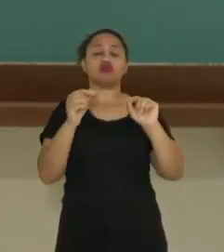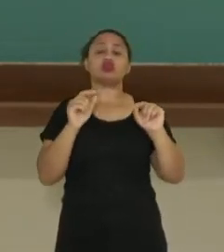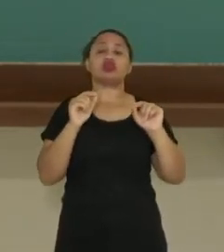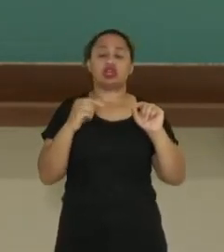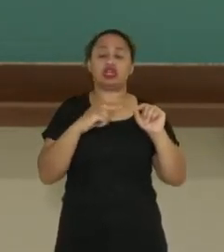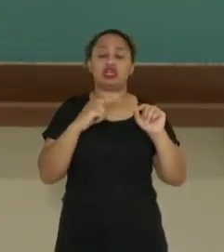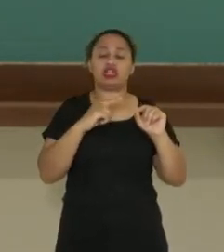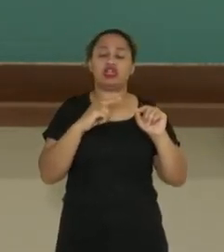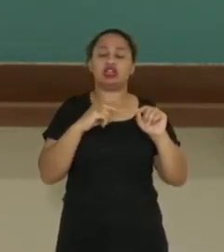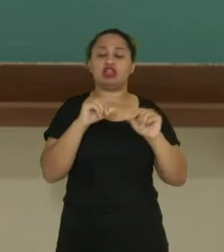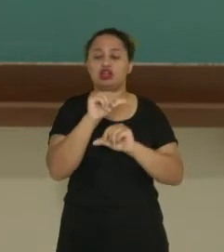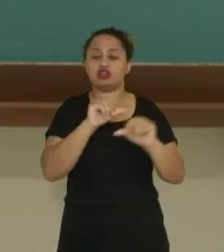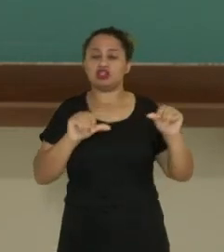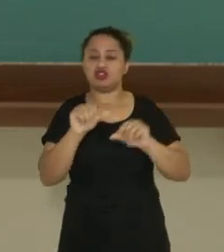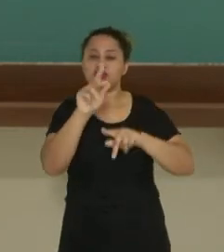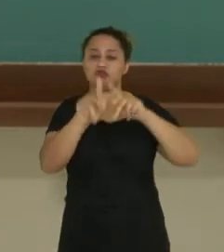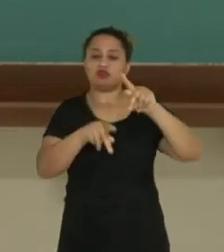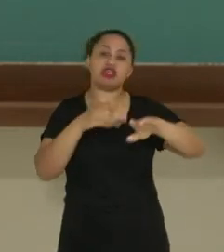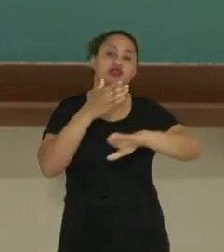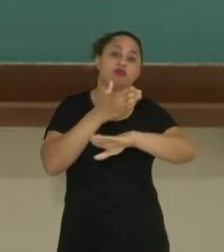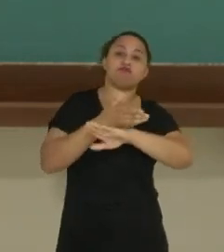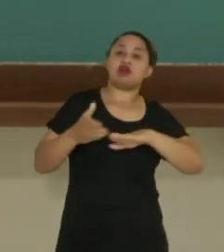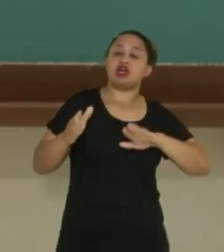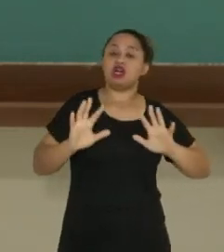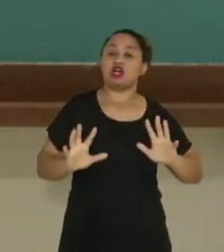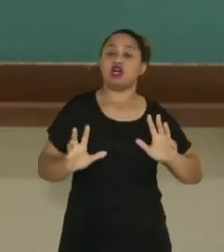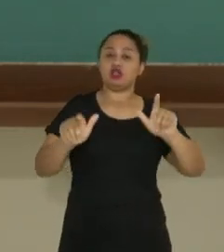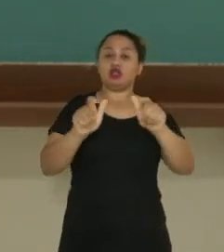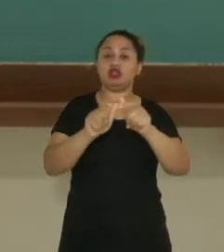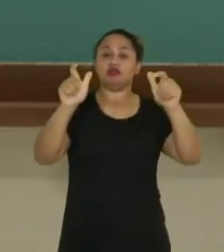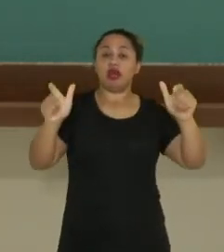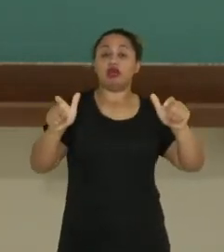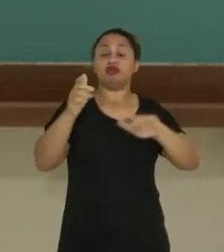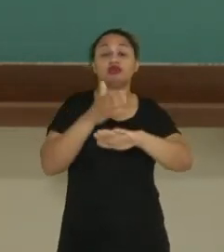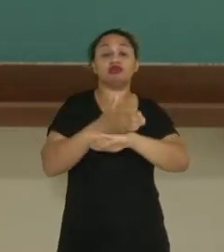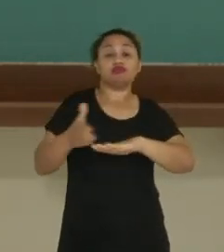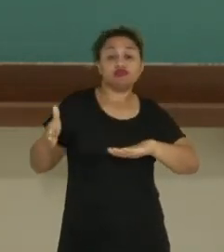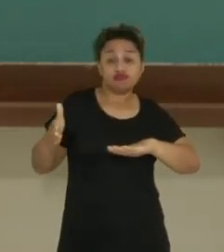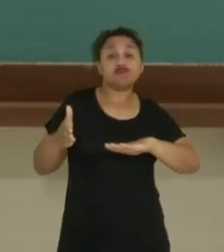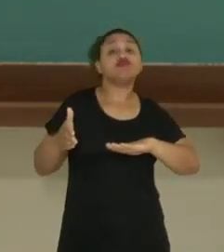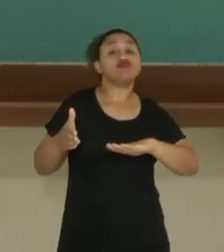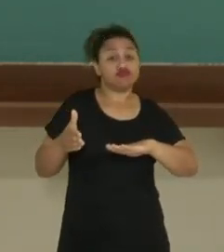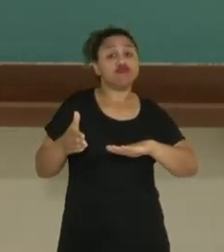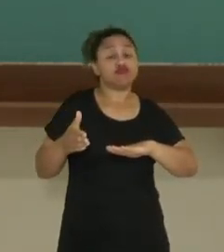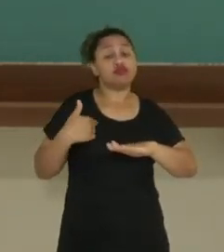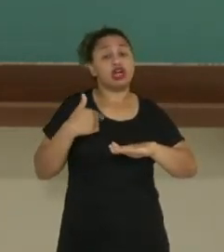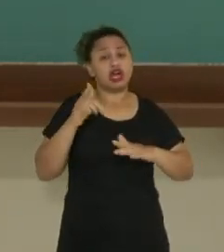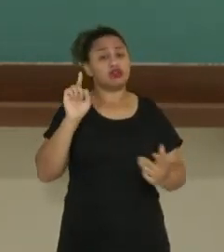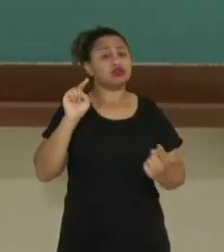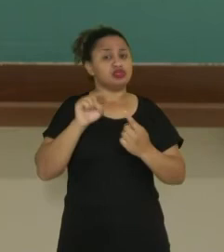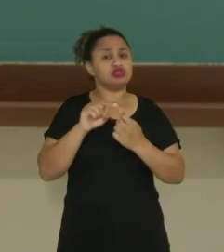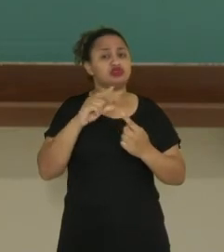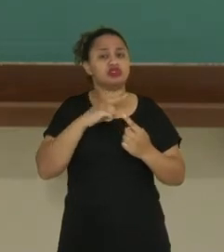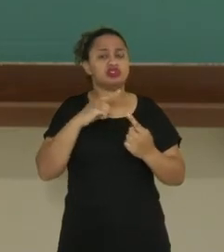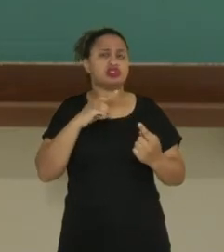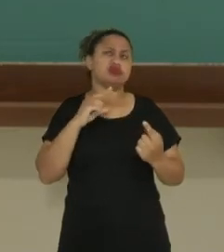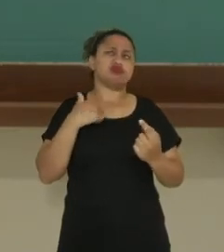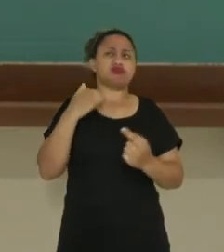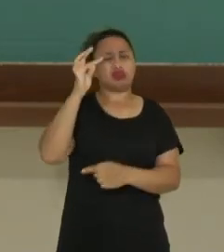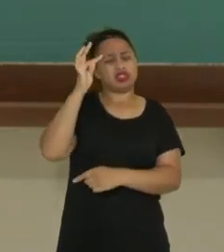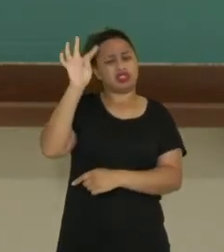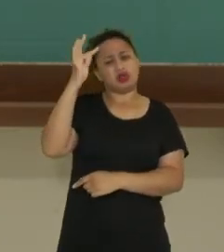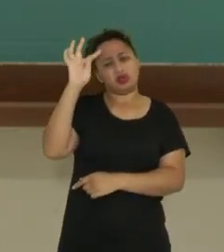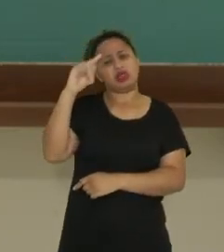um branqueamento da população, que para o desenvolvimento do Brasil era necessário branquear a população. Uma teoria carregada